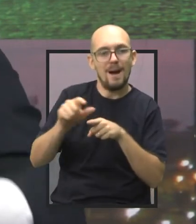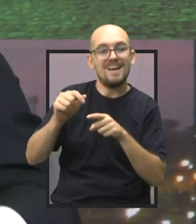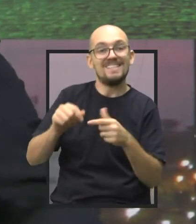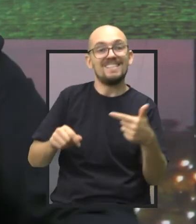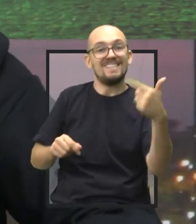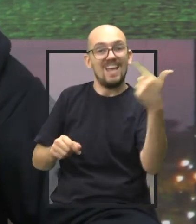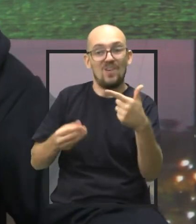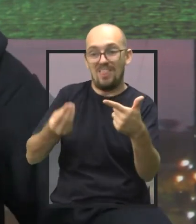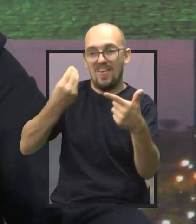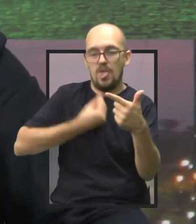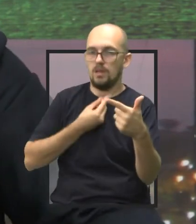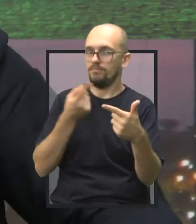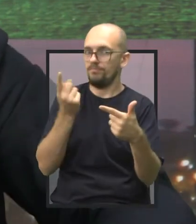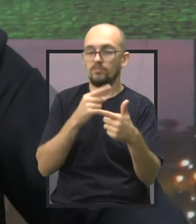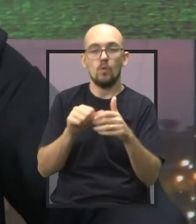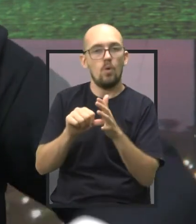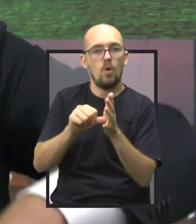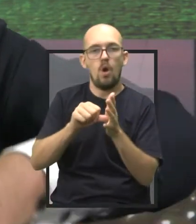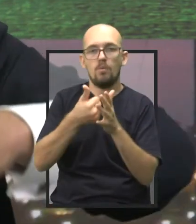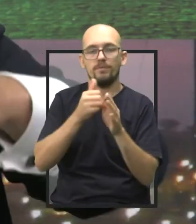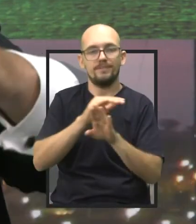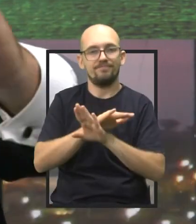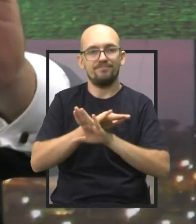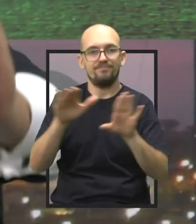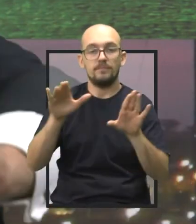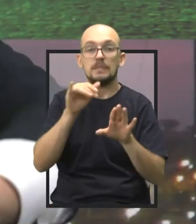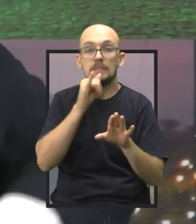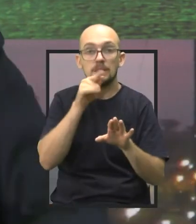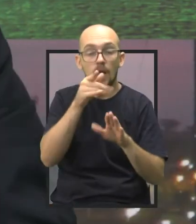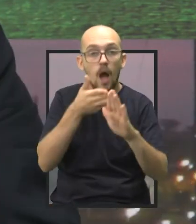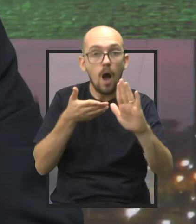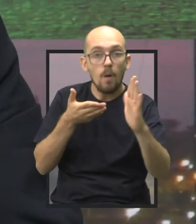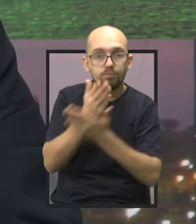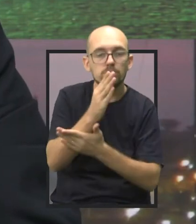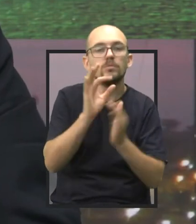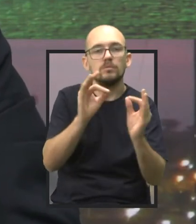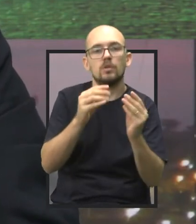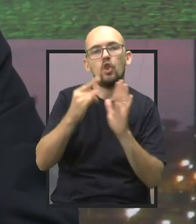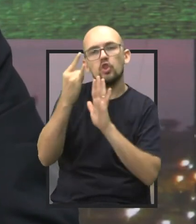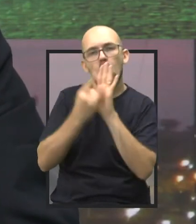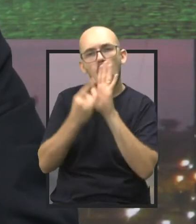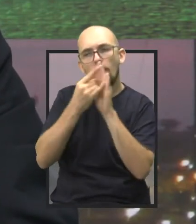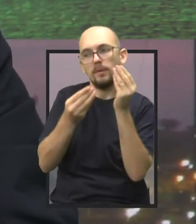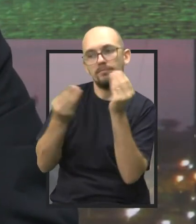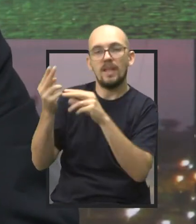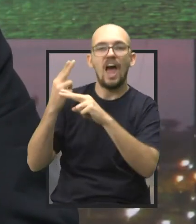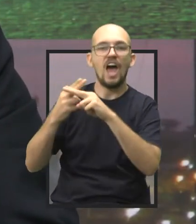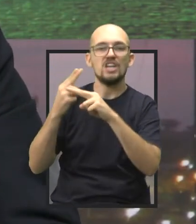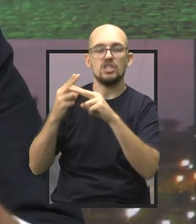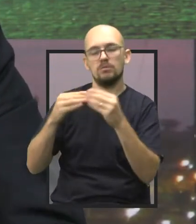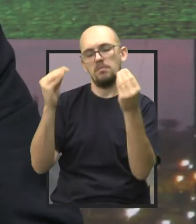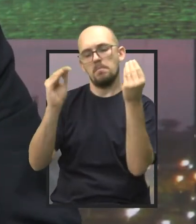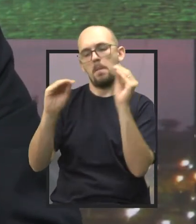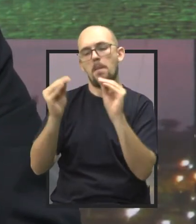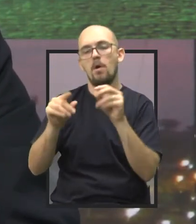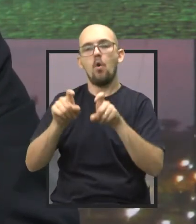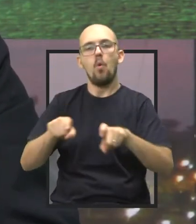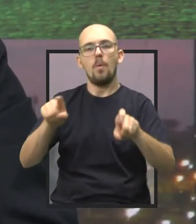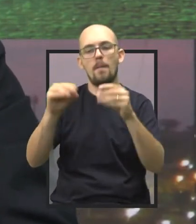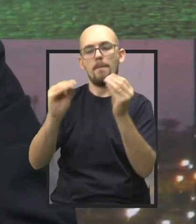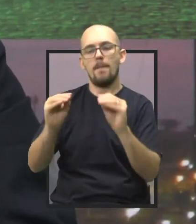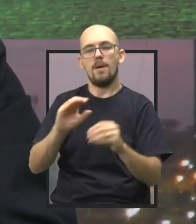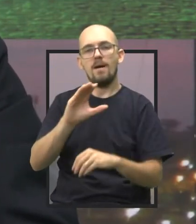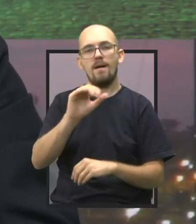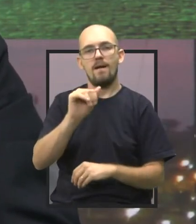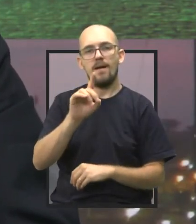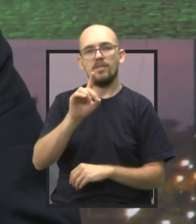você é aprovado, num primeiro momento, a gente manda a sua documentação para ela, ela entra no sistema deles, que chama